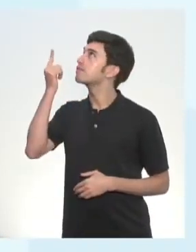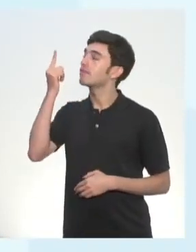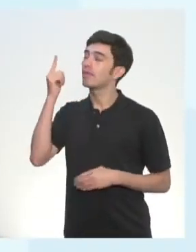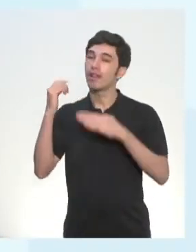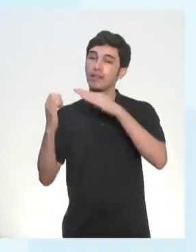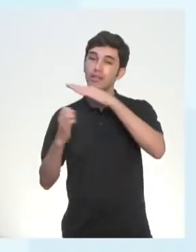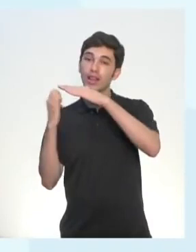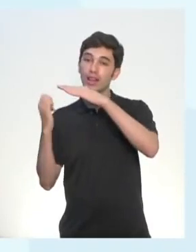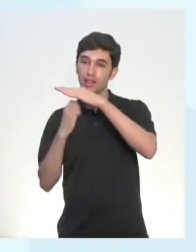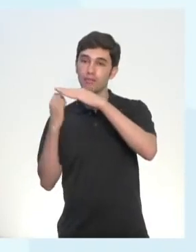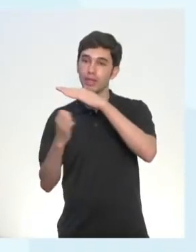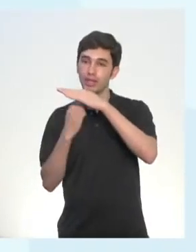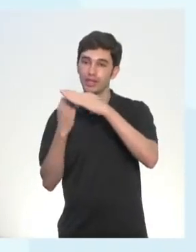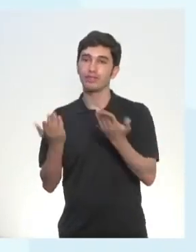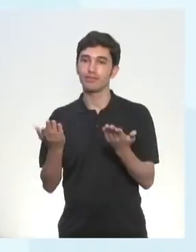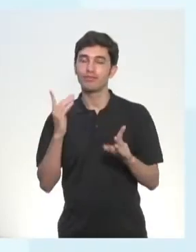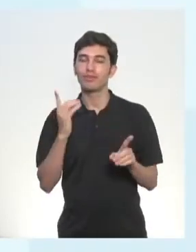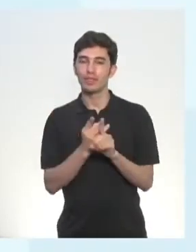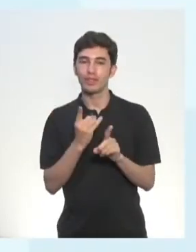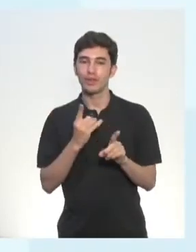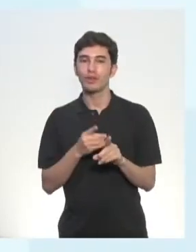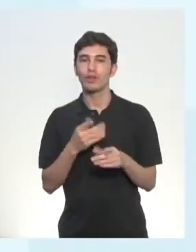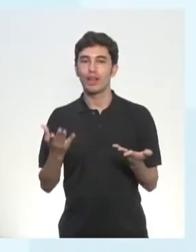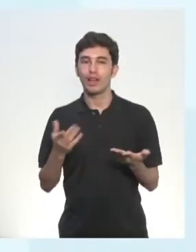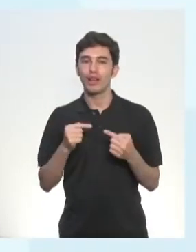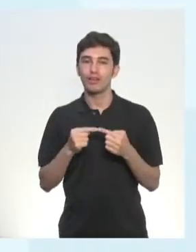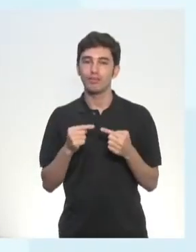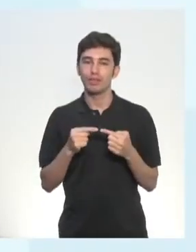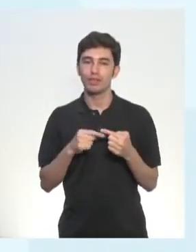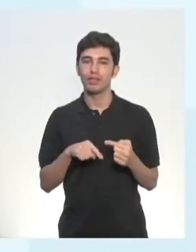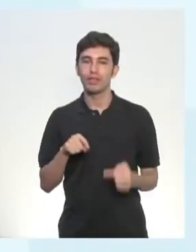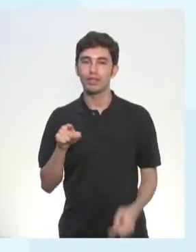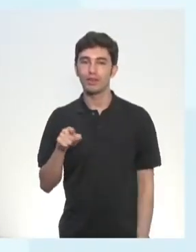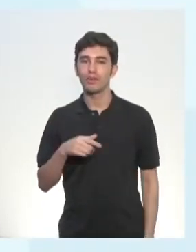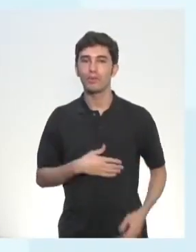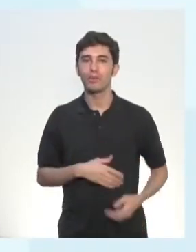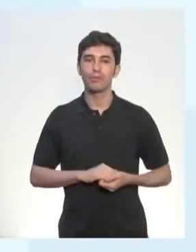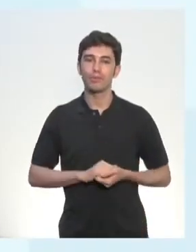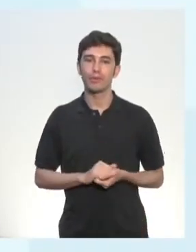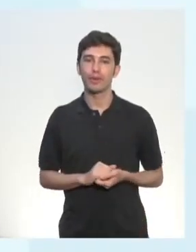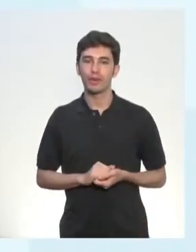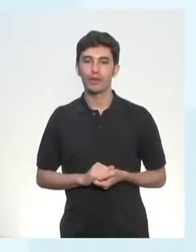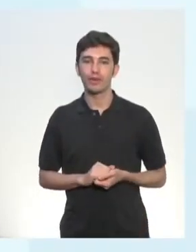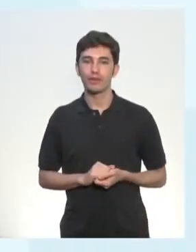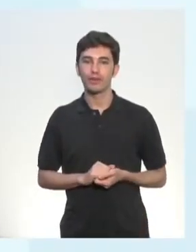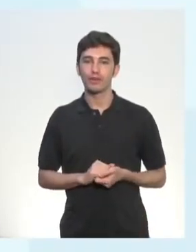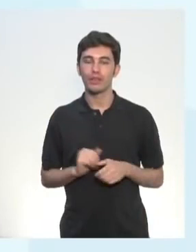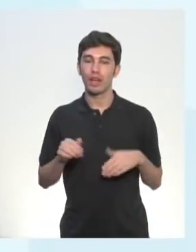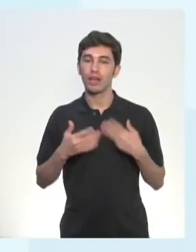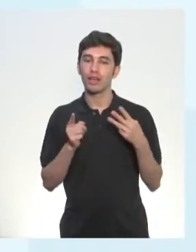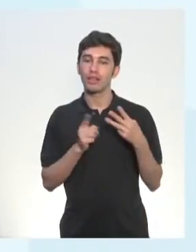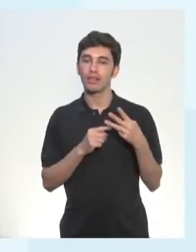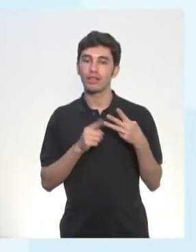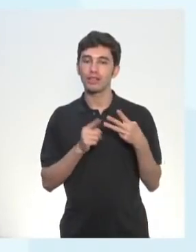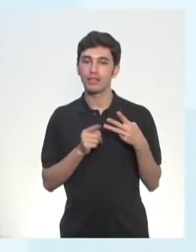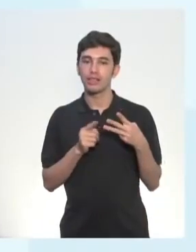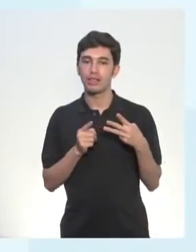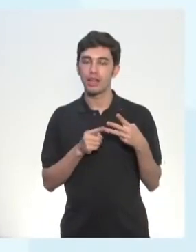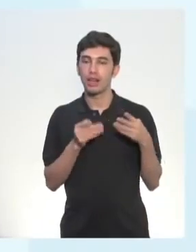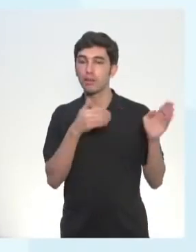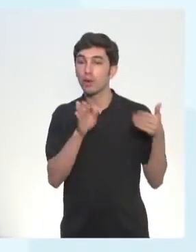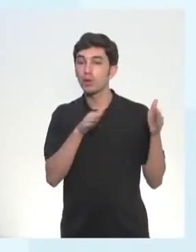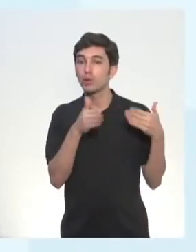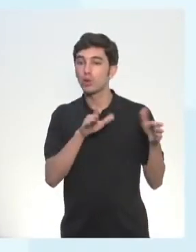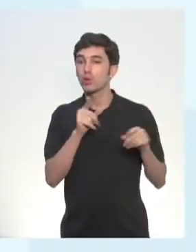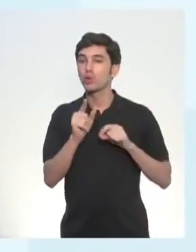achar, localizar, né? Yes. E aí, what does his company produce? His company